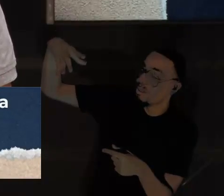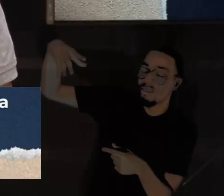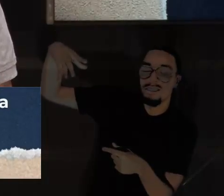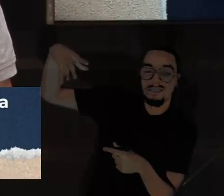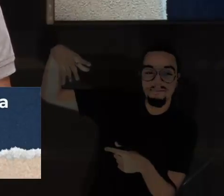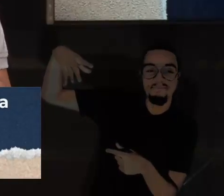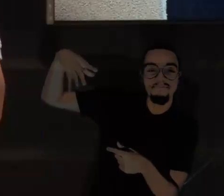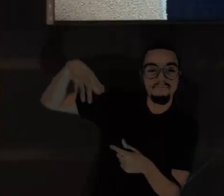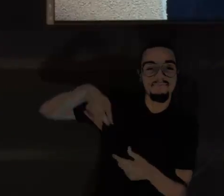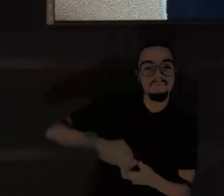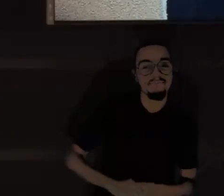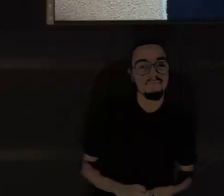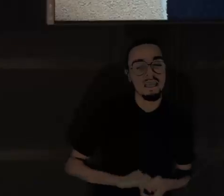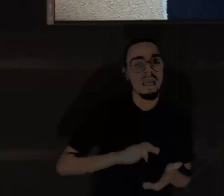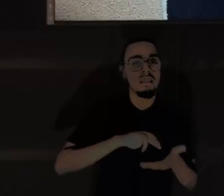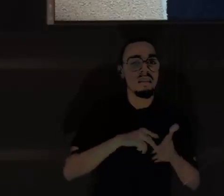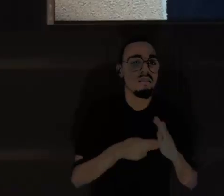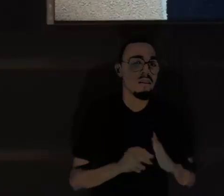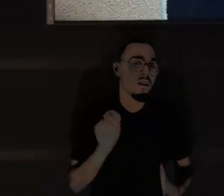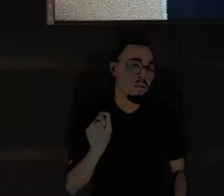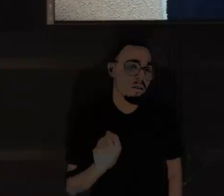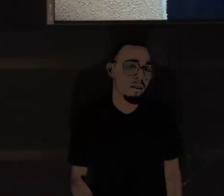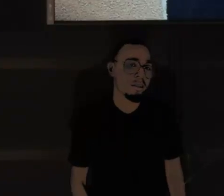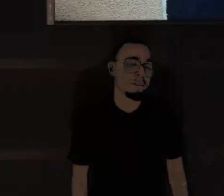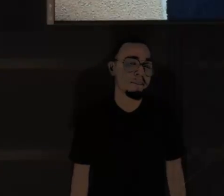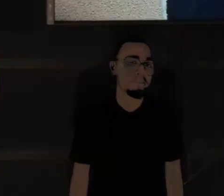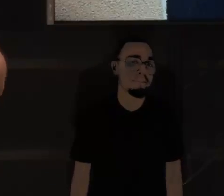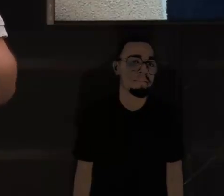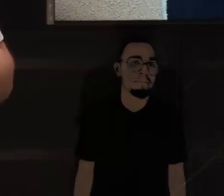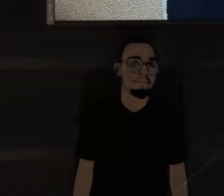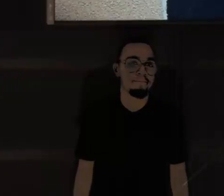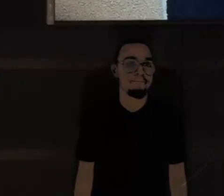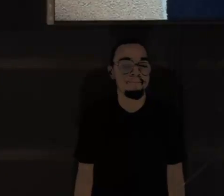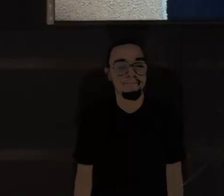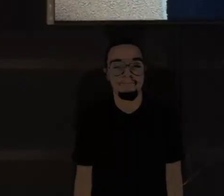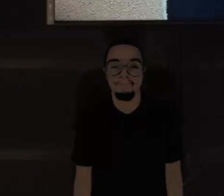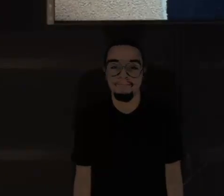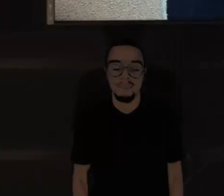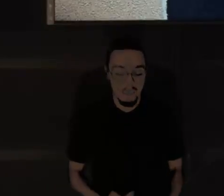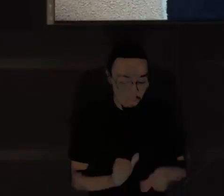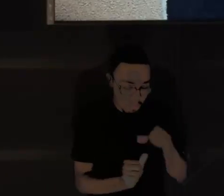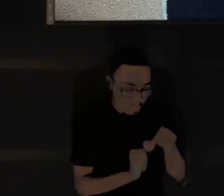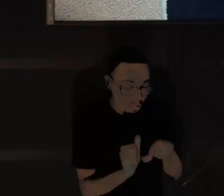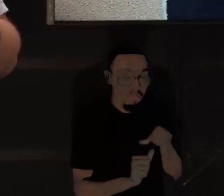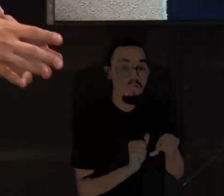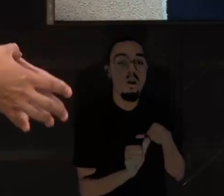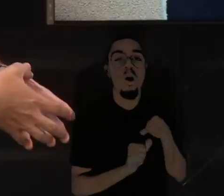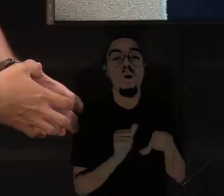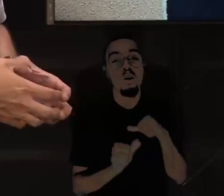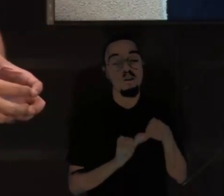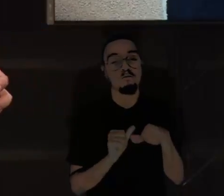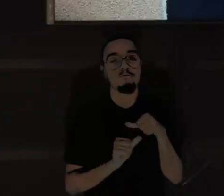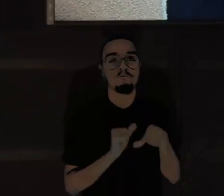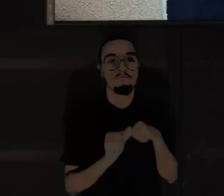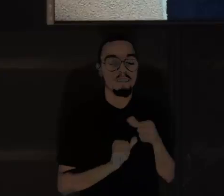Deus. O que significa deformação? Algo que foi alterado, deformado,